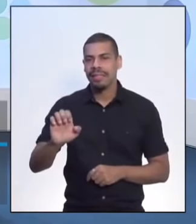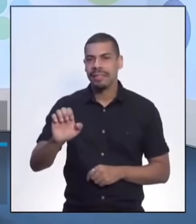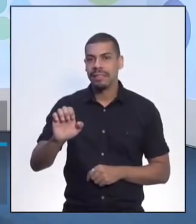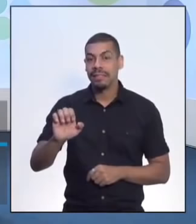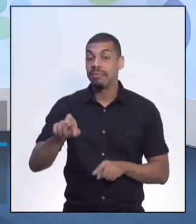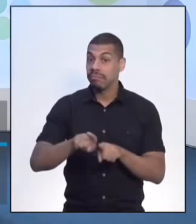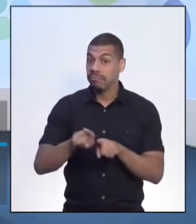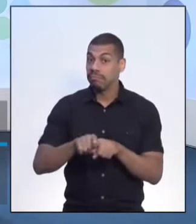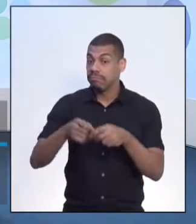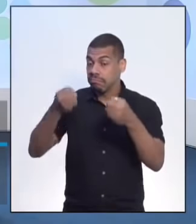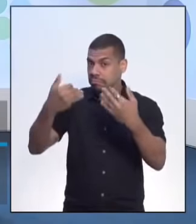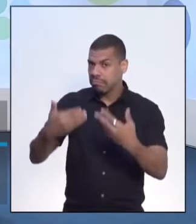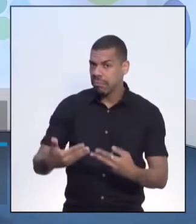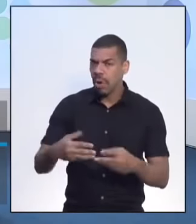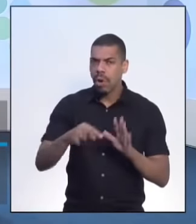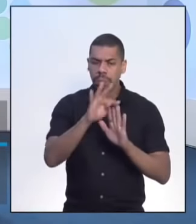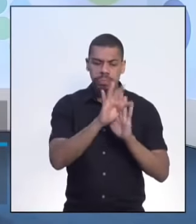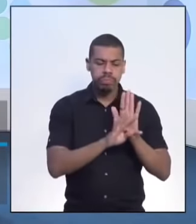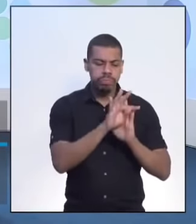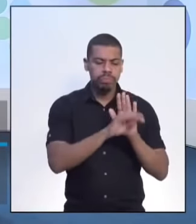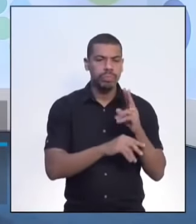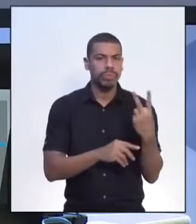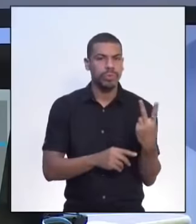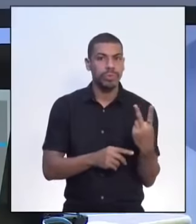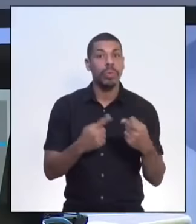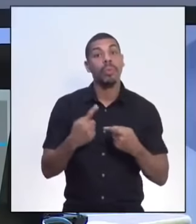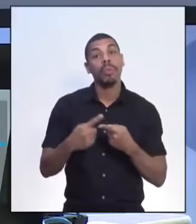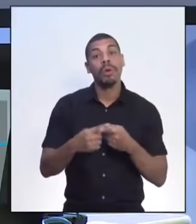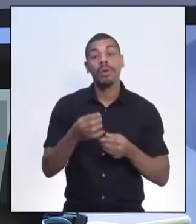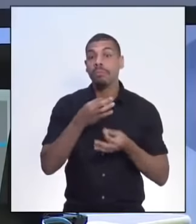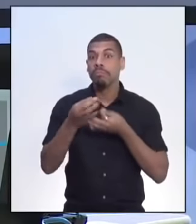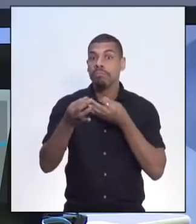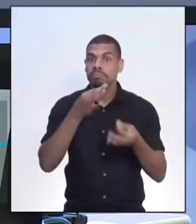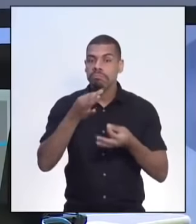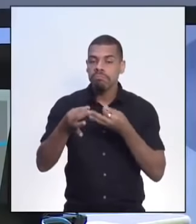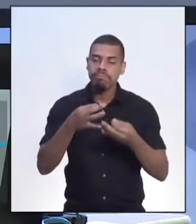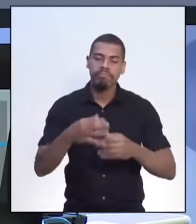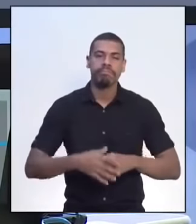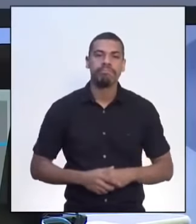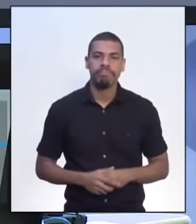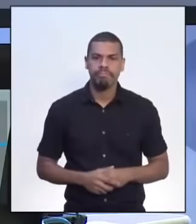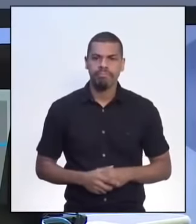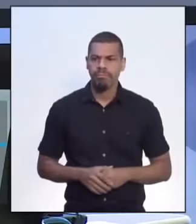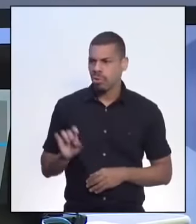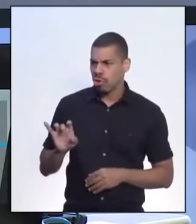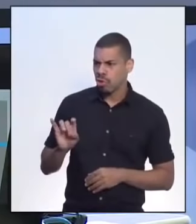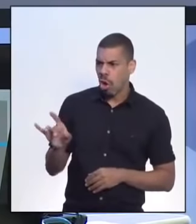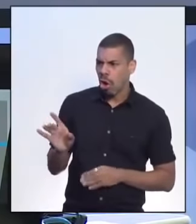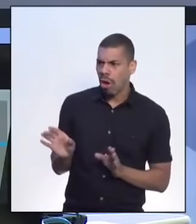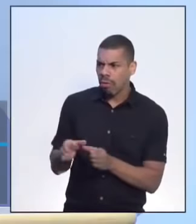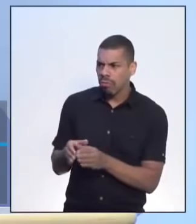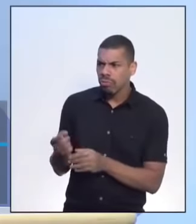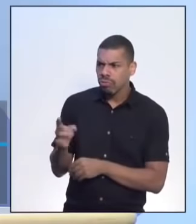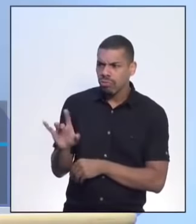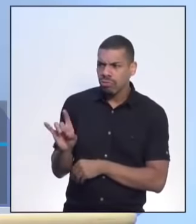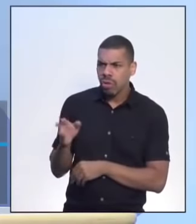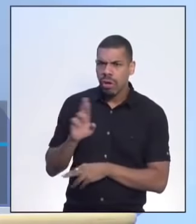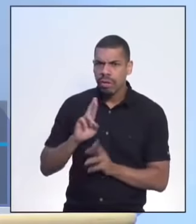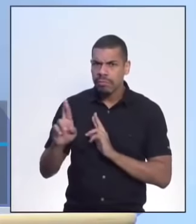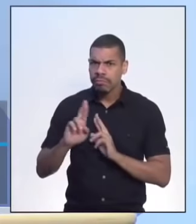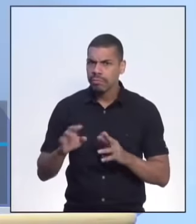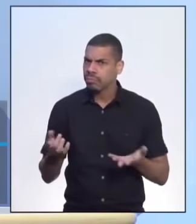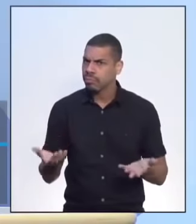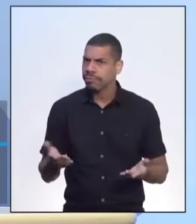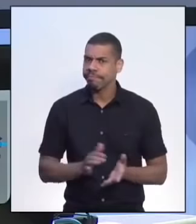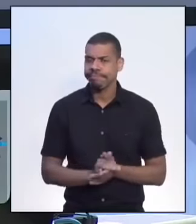justificaram dizendo por que dá sua opinião. Só elas colocaram a justificativa? Essas que eu peguei, né?